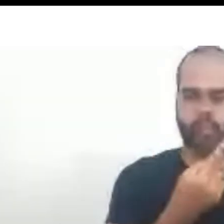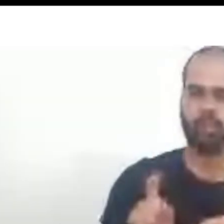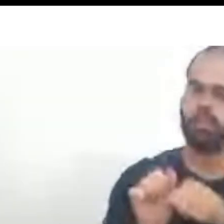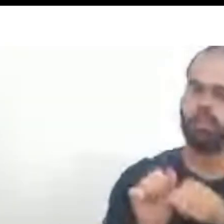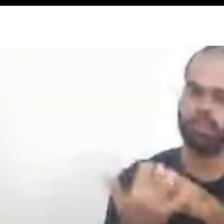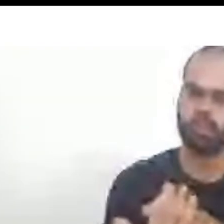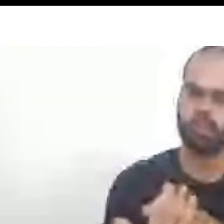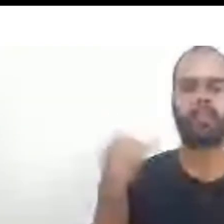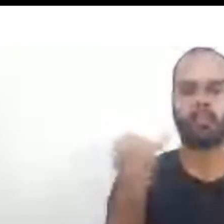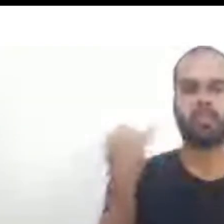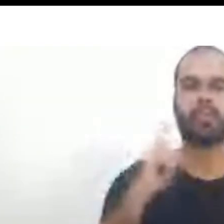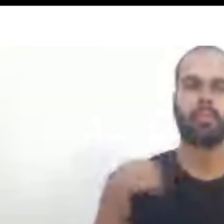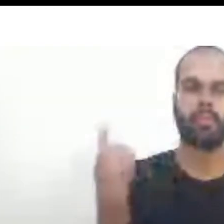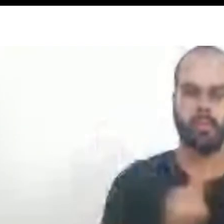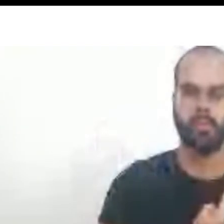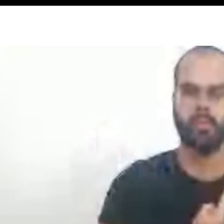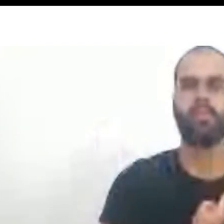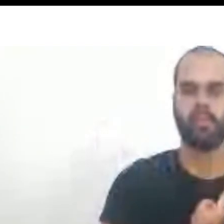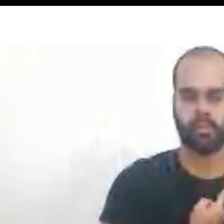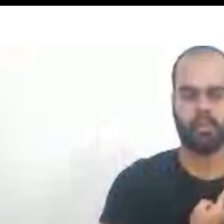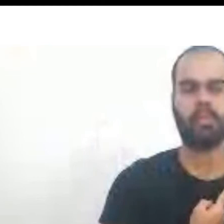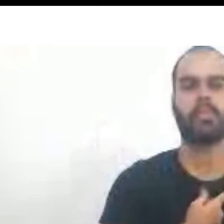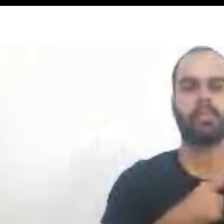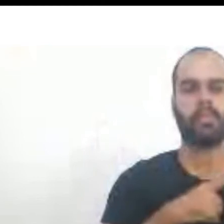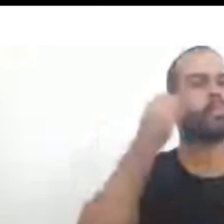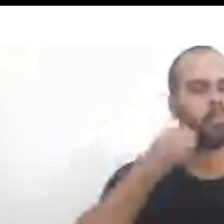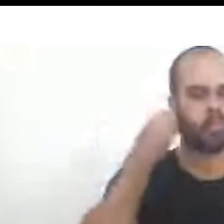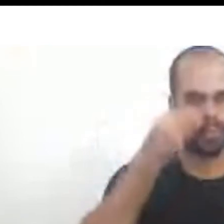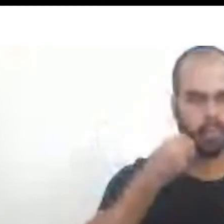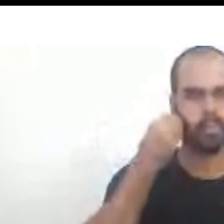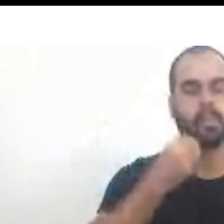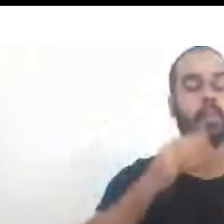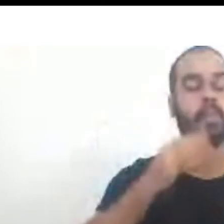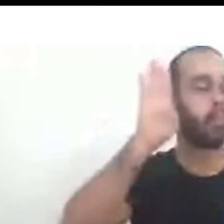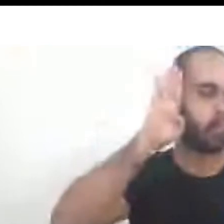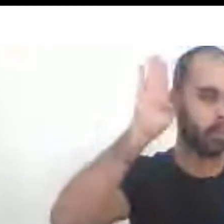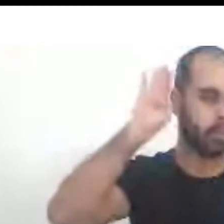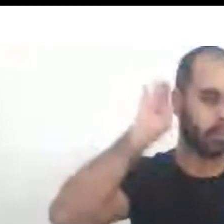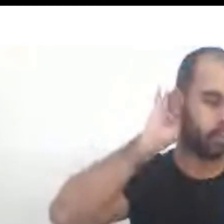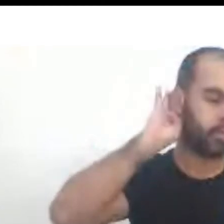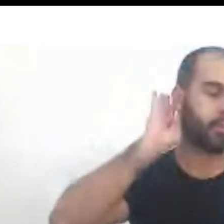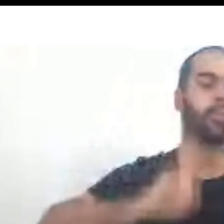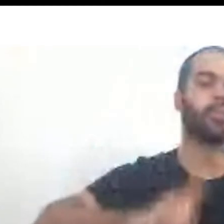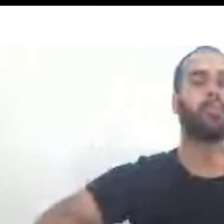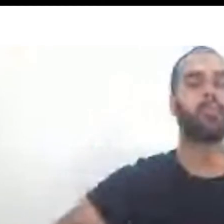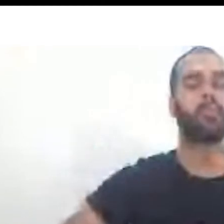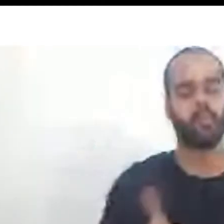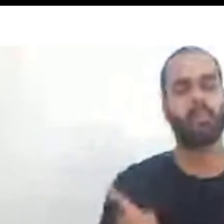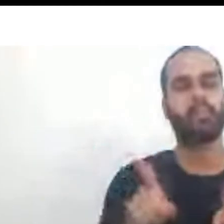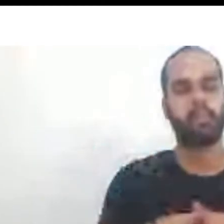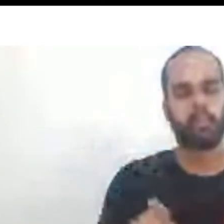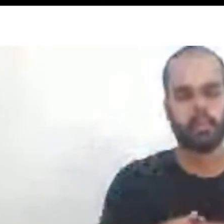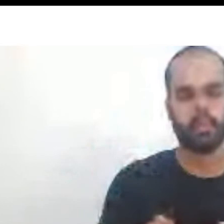experiência acadêmica, a condição acadêmica, mas também termos a experiência clínica da base, do chão